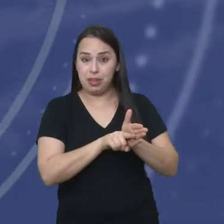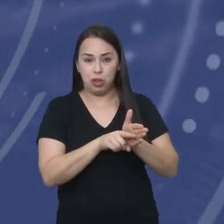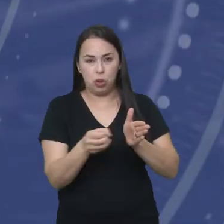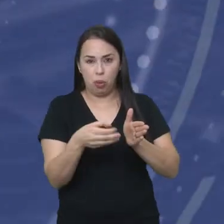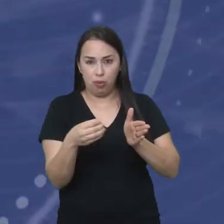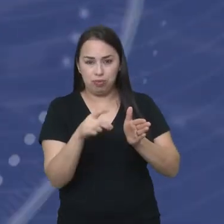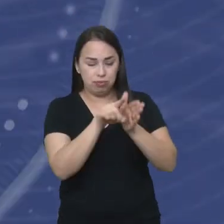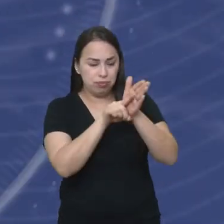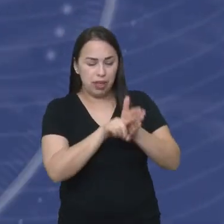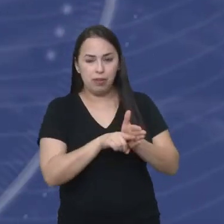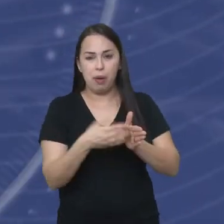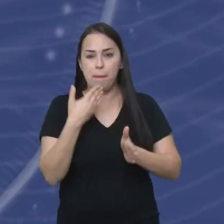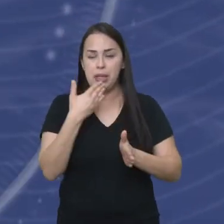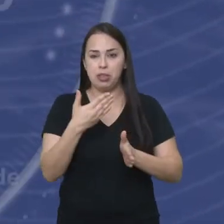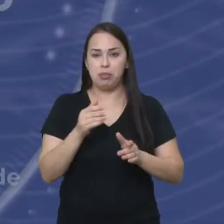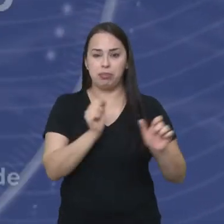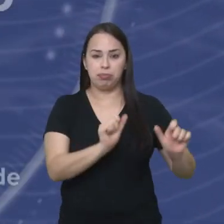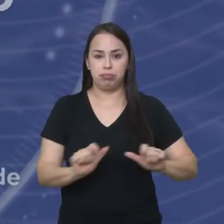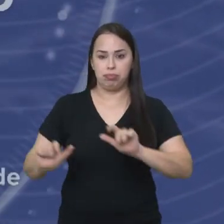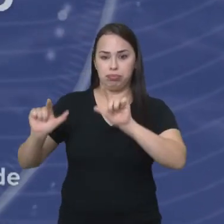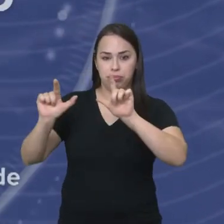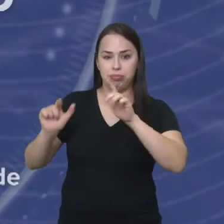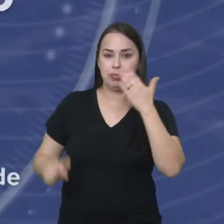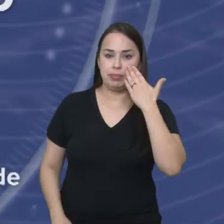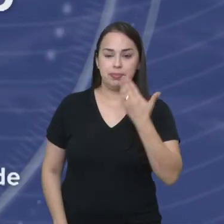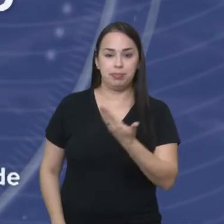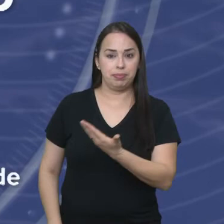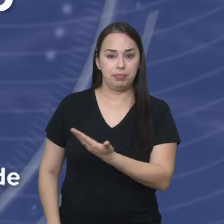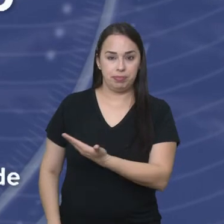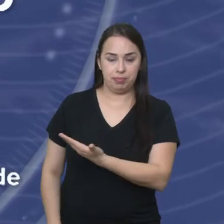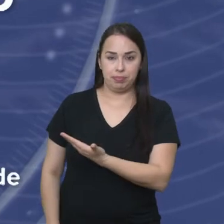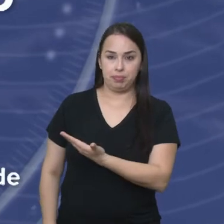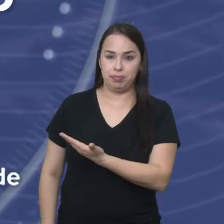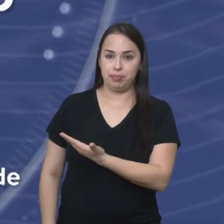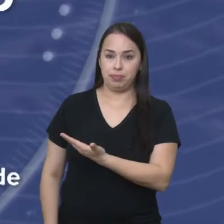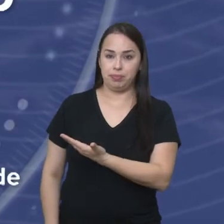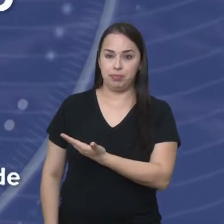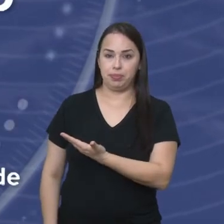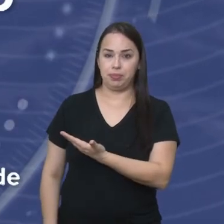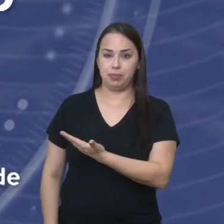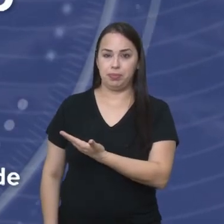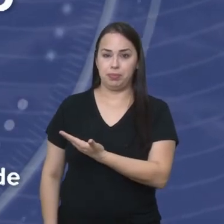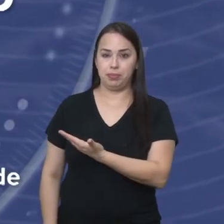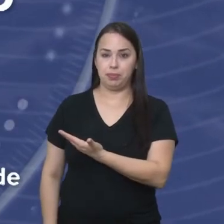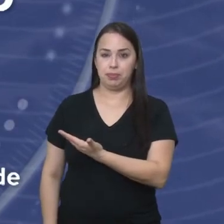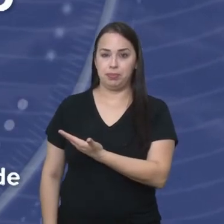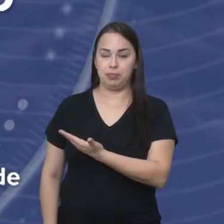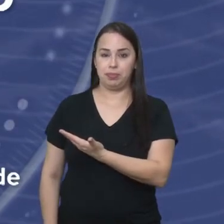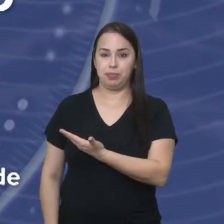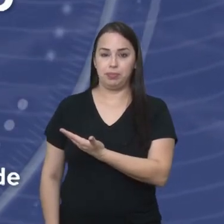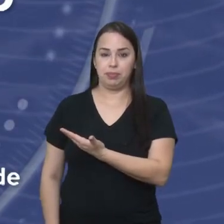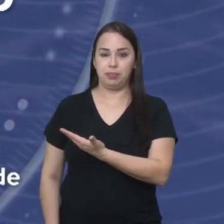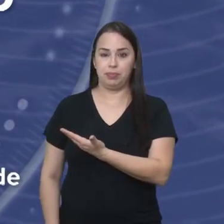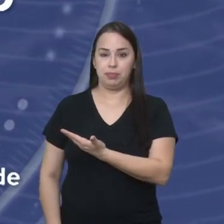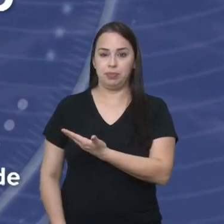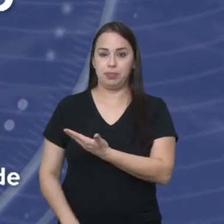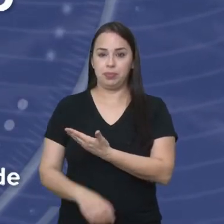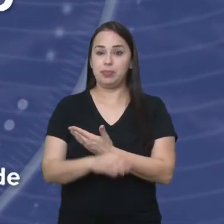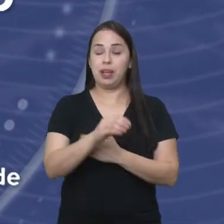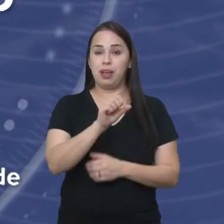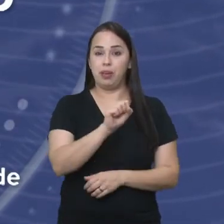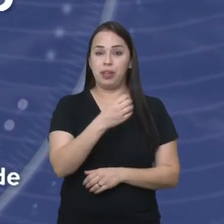para a nossa produção colocar na tela, olha só, que ao menos 84% das vítimas de violência